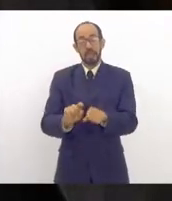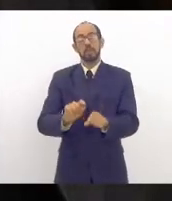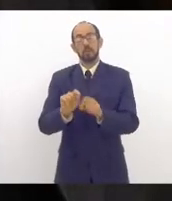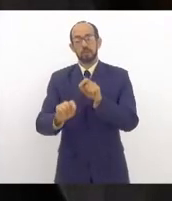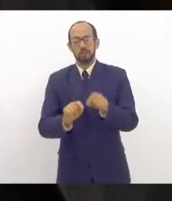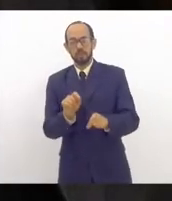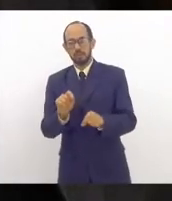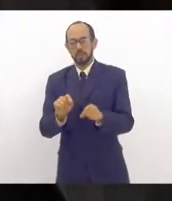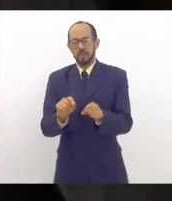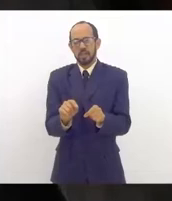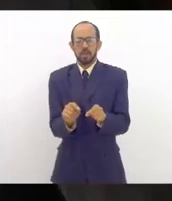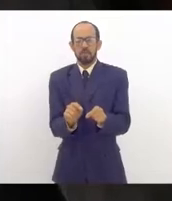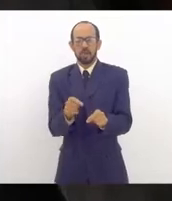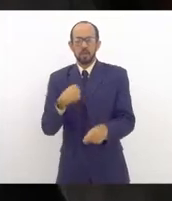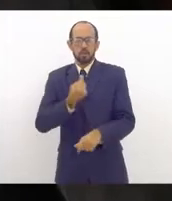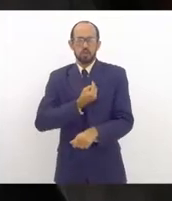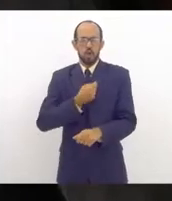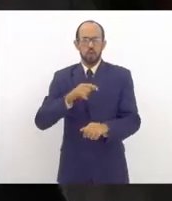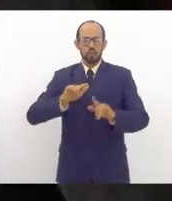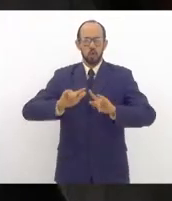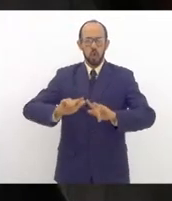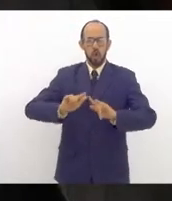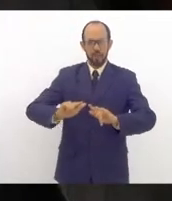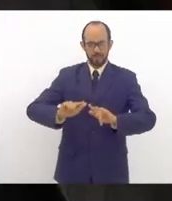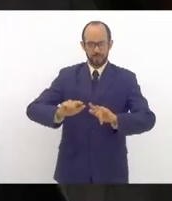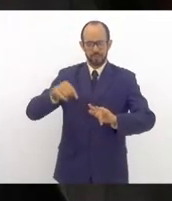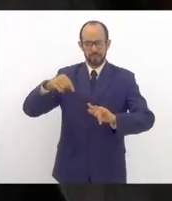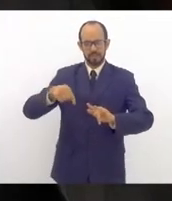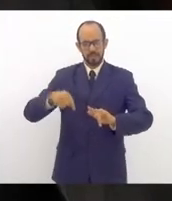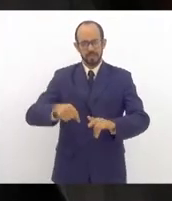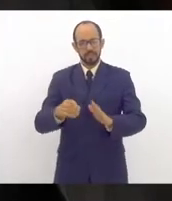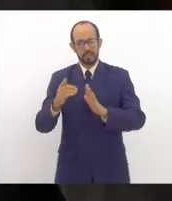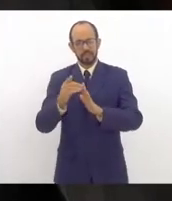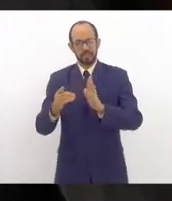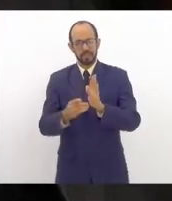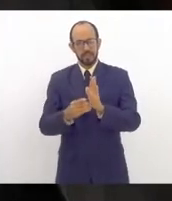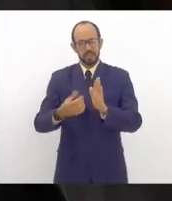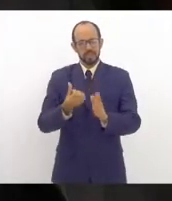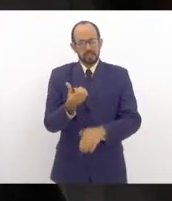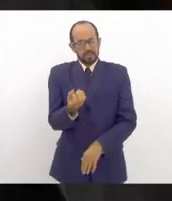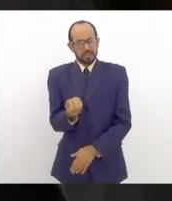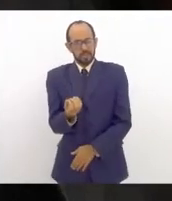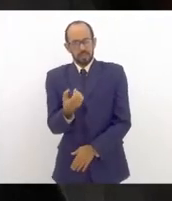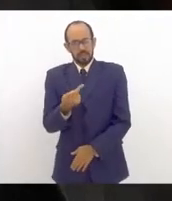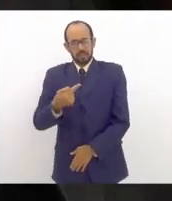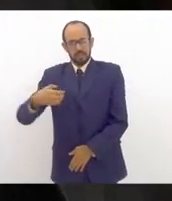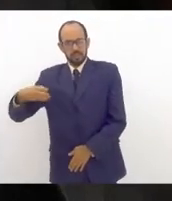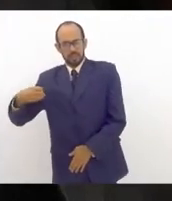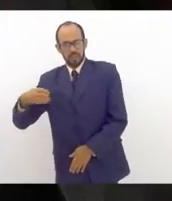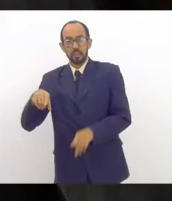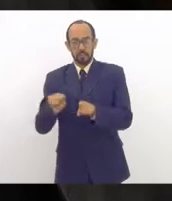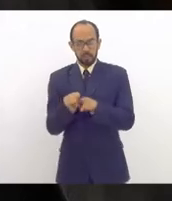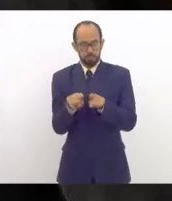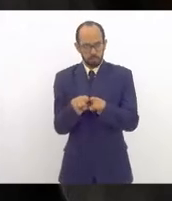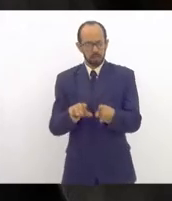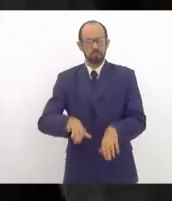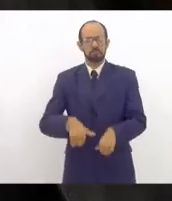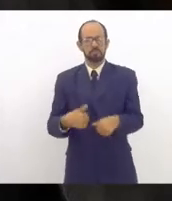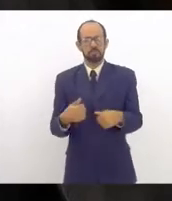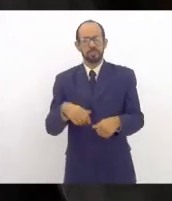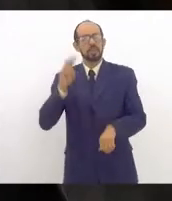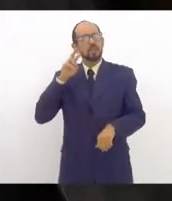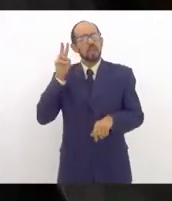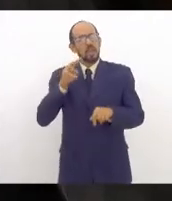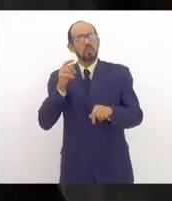o nosso Rock da década de 60 70 e outros até lembrar um outro nome